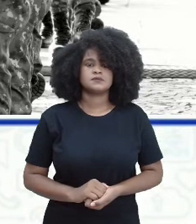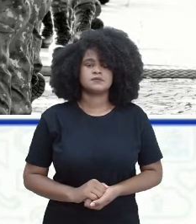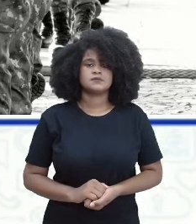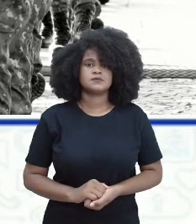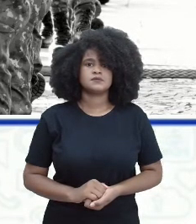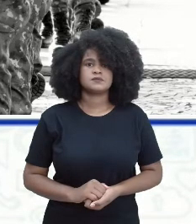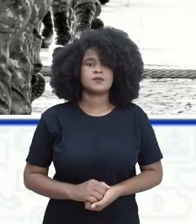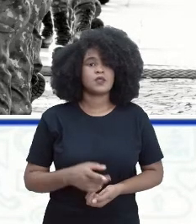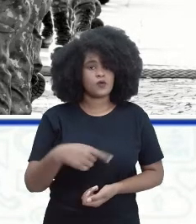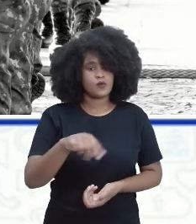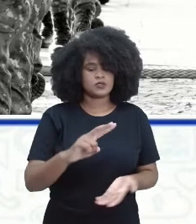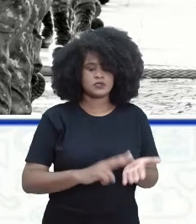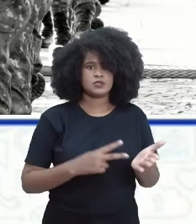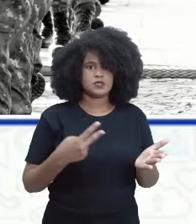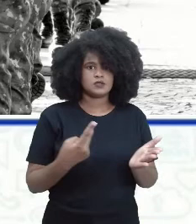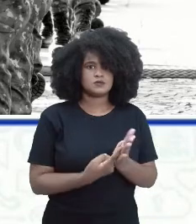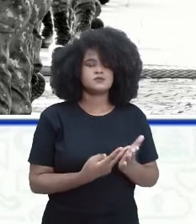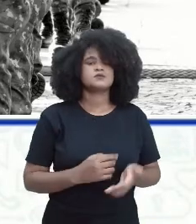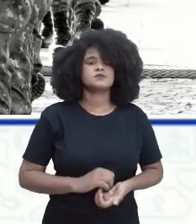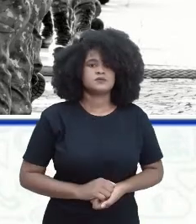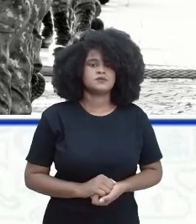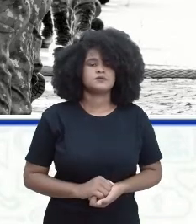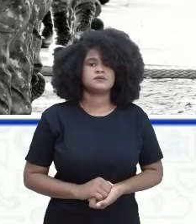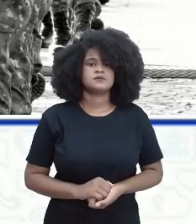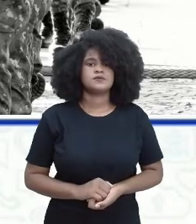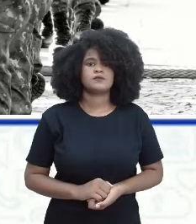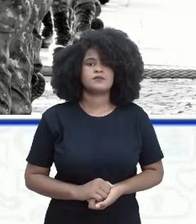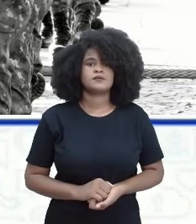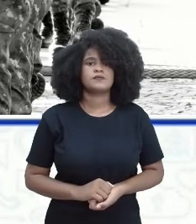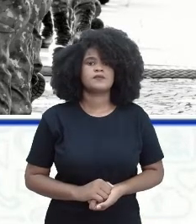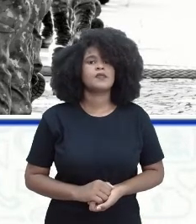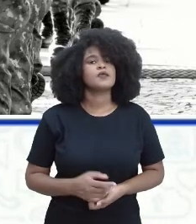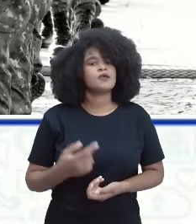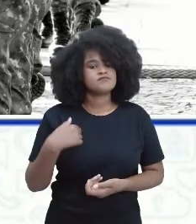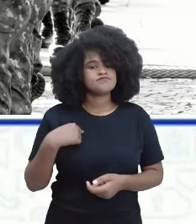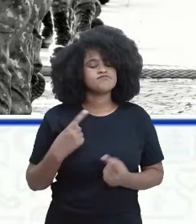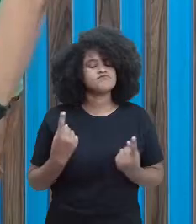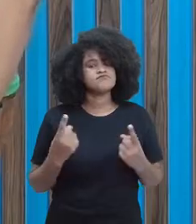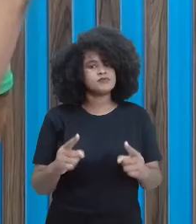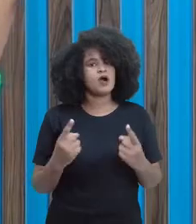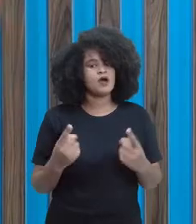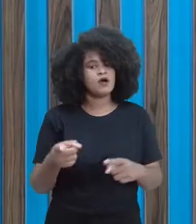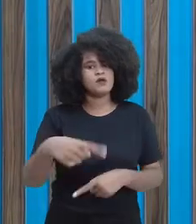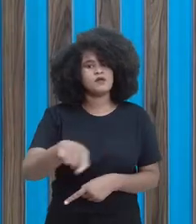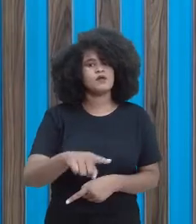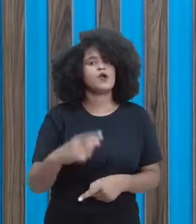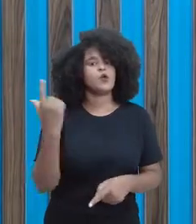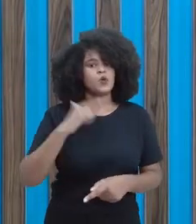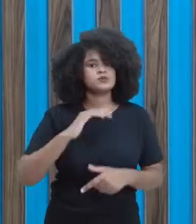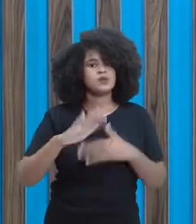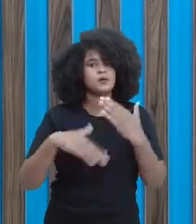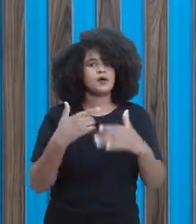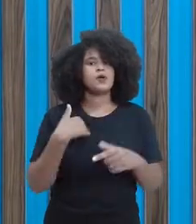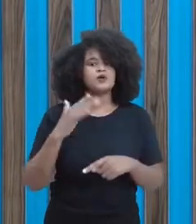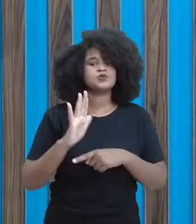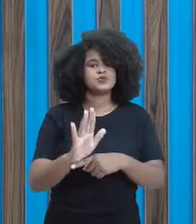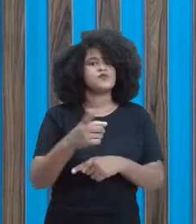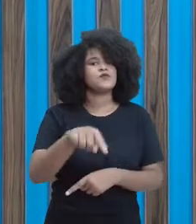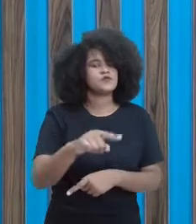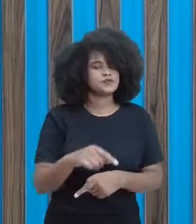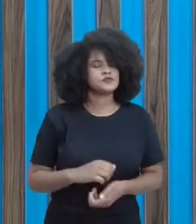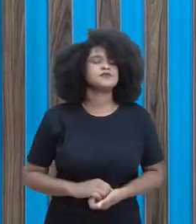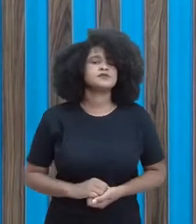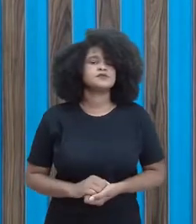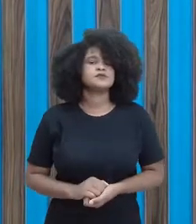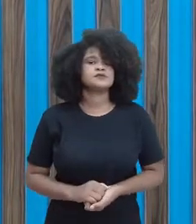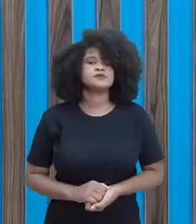vocês traduzirem. Vou comer o juízo de vocês para poder a gente desenvolver essa tradução aqui, tá? Vou ajudando vocês. Vocês não merecem não, mas eu vou ajudar